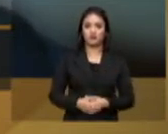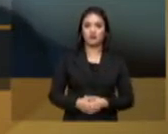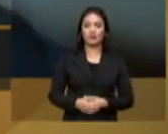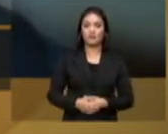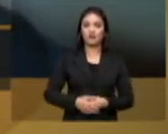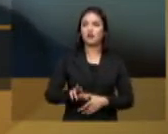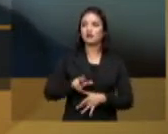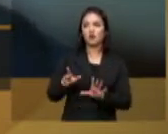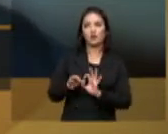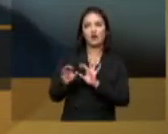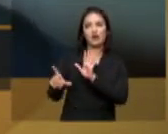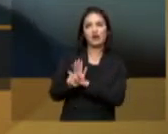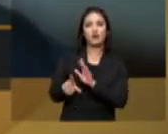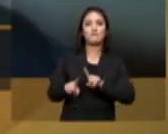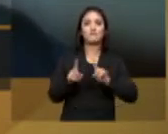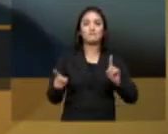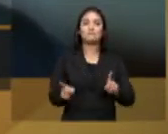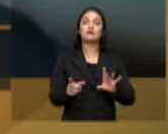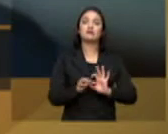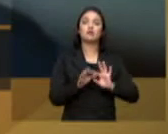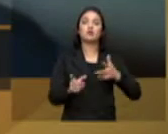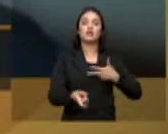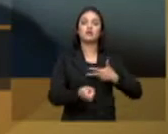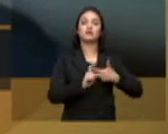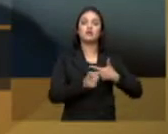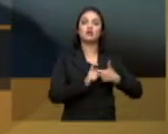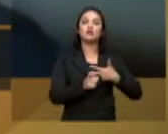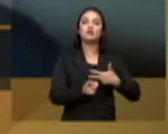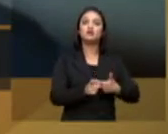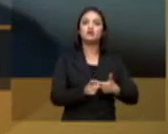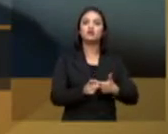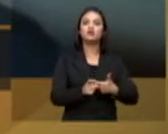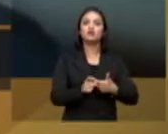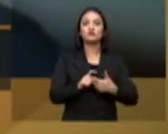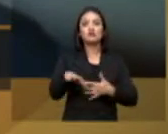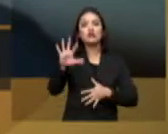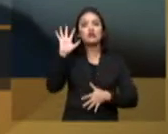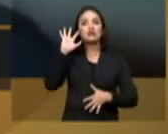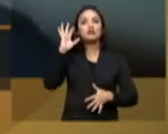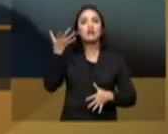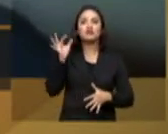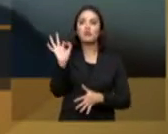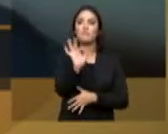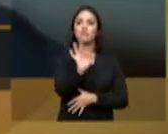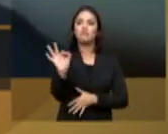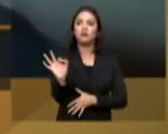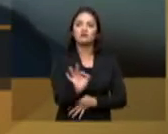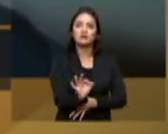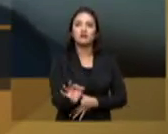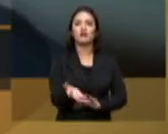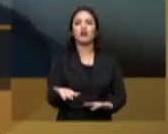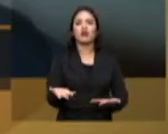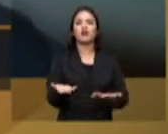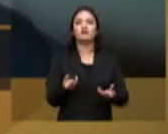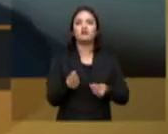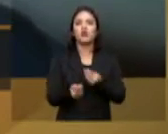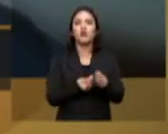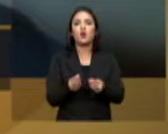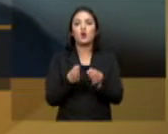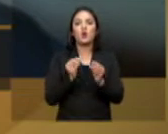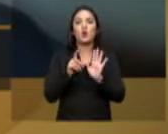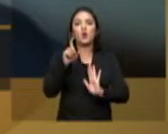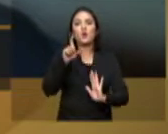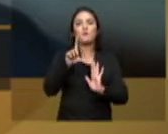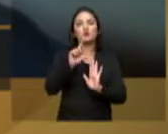Poder Executivo, fixar quocientes ou coeficientes para reduzir as alíquotas da contribuição